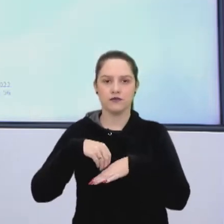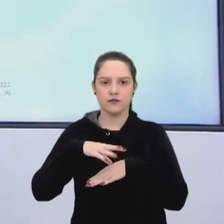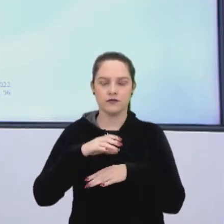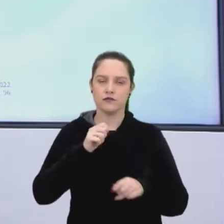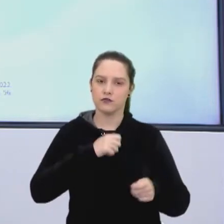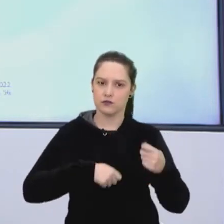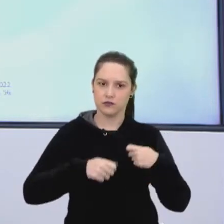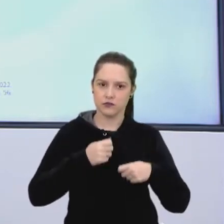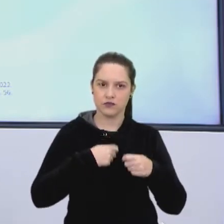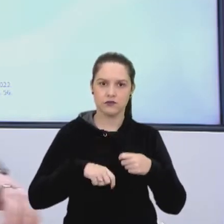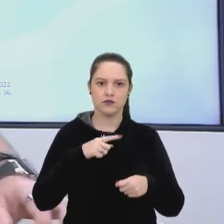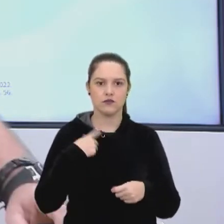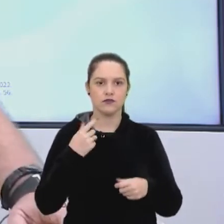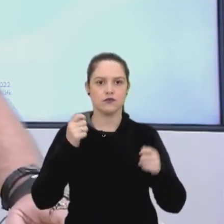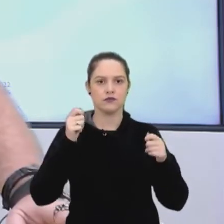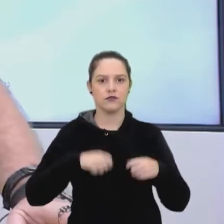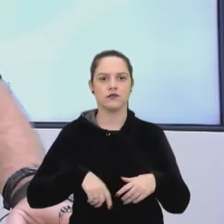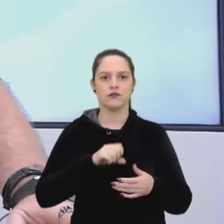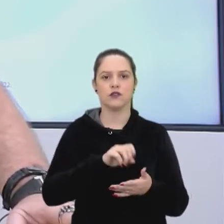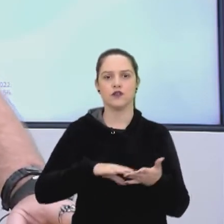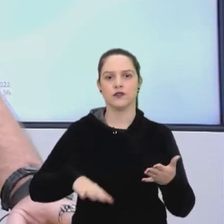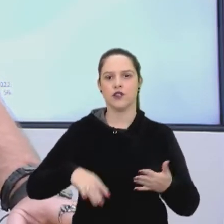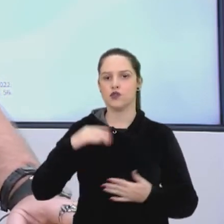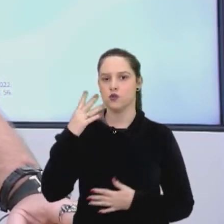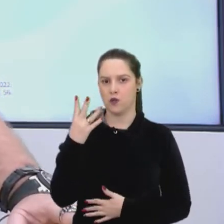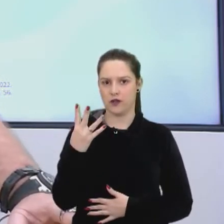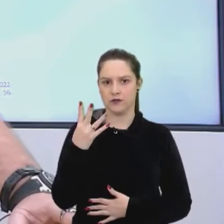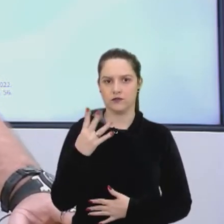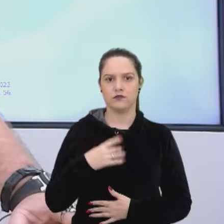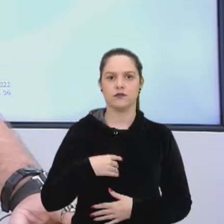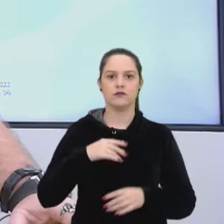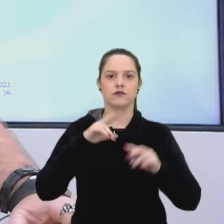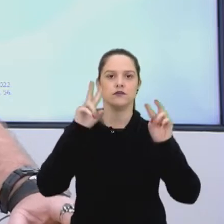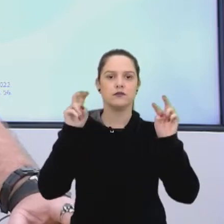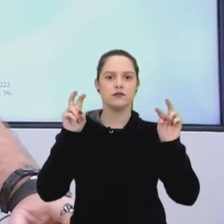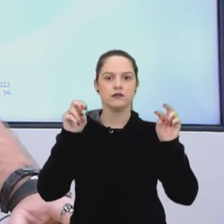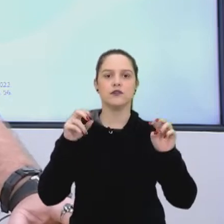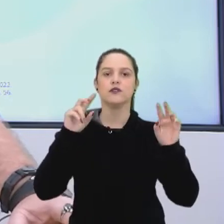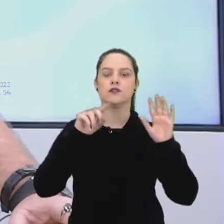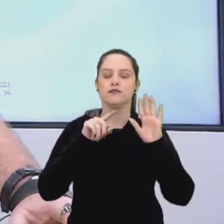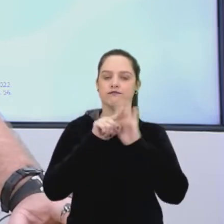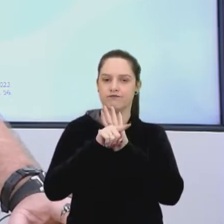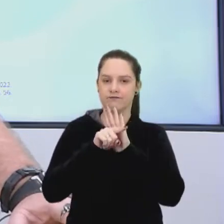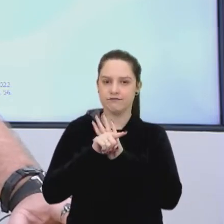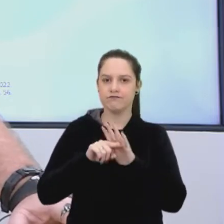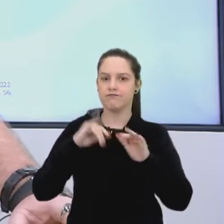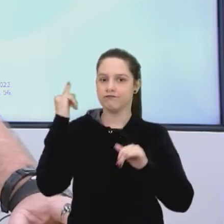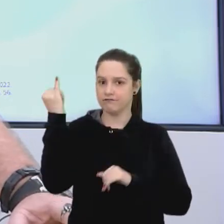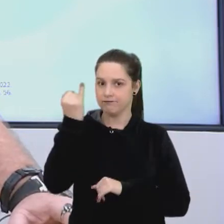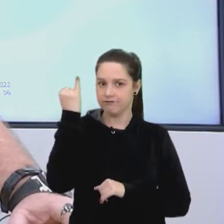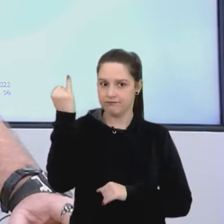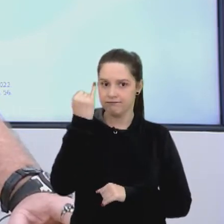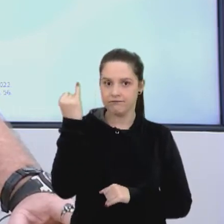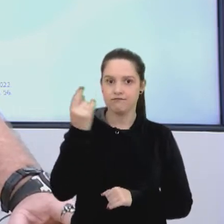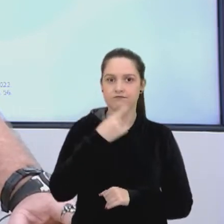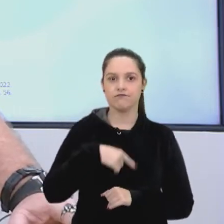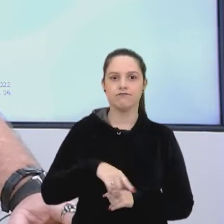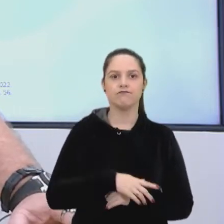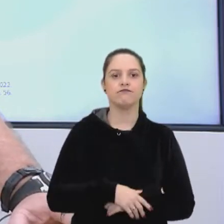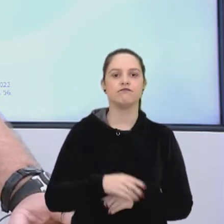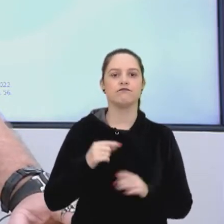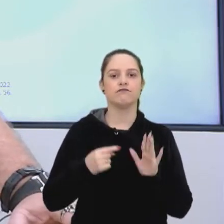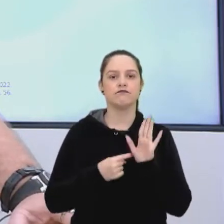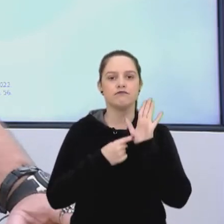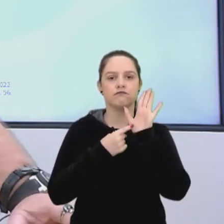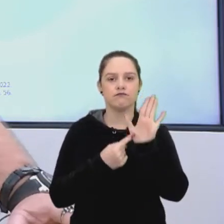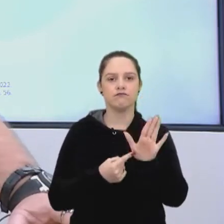socioeconômicos, começamos aí com a atividade 4, desse tema aí muito importante, mostrando aí os indicadores, Mostramos